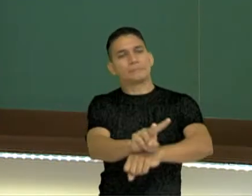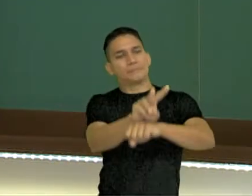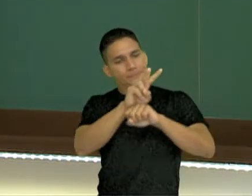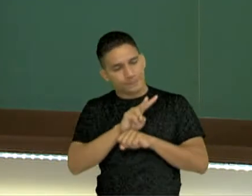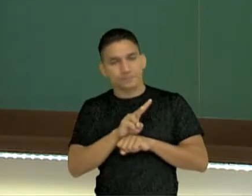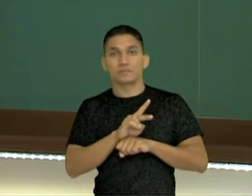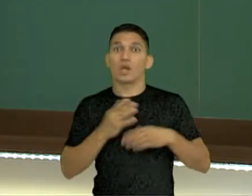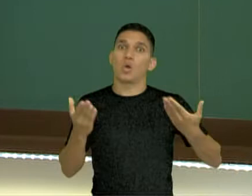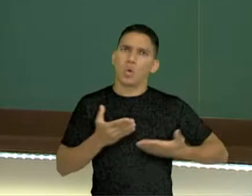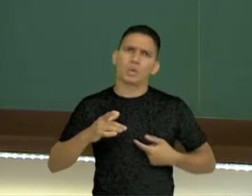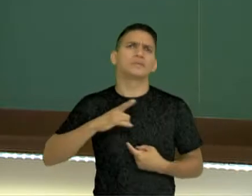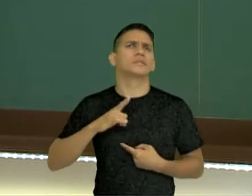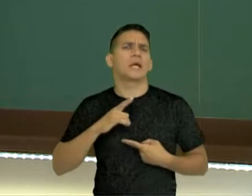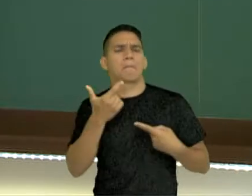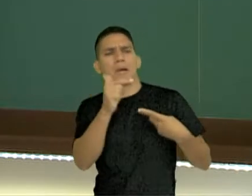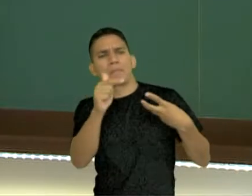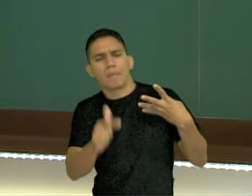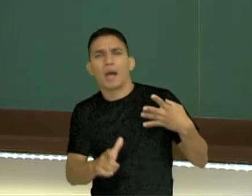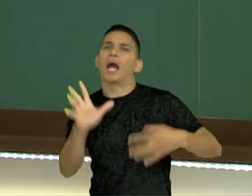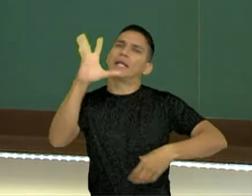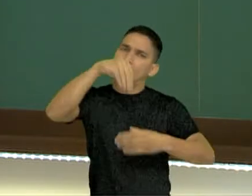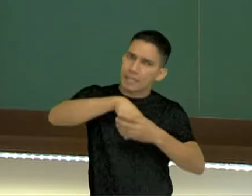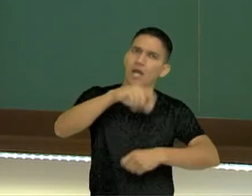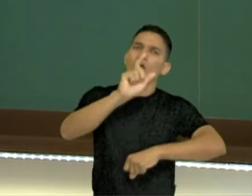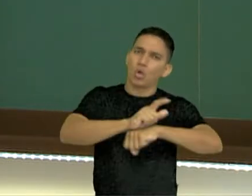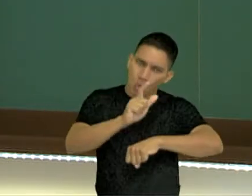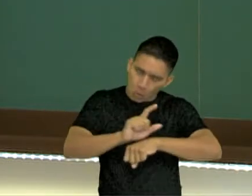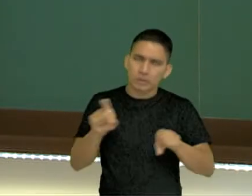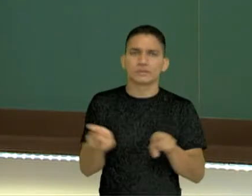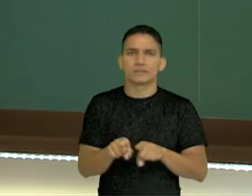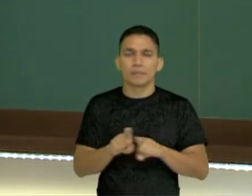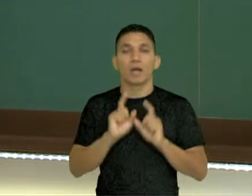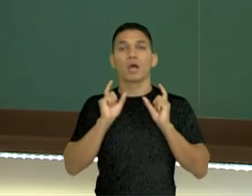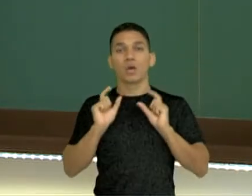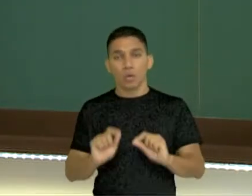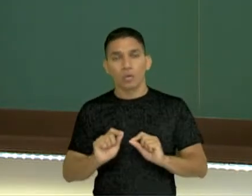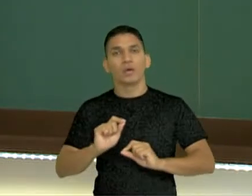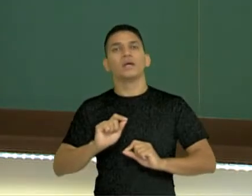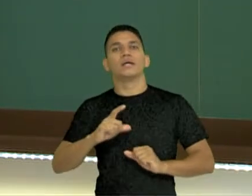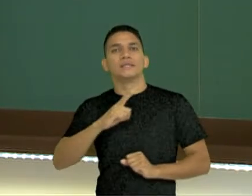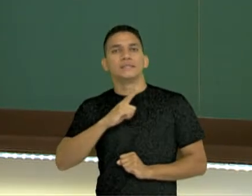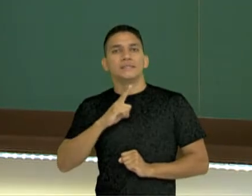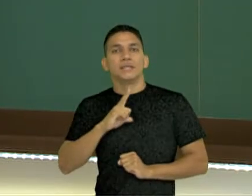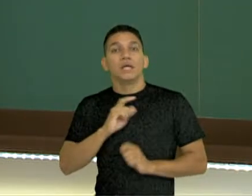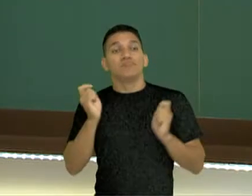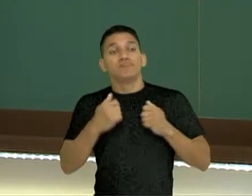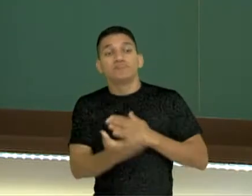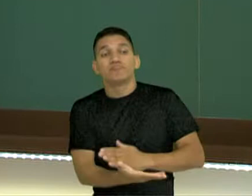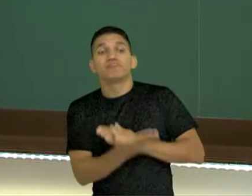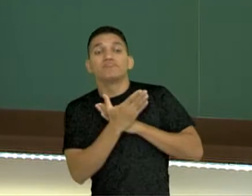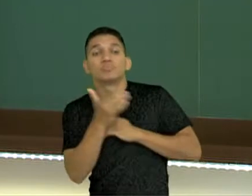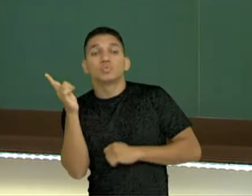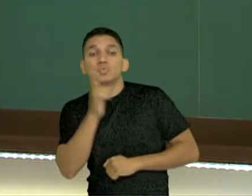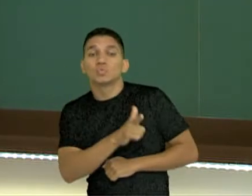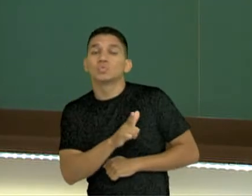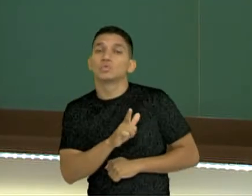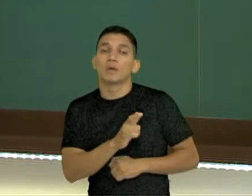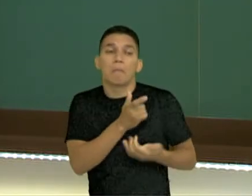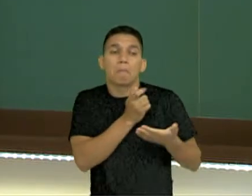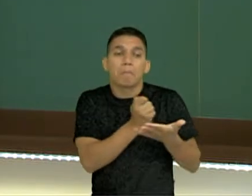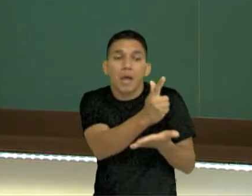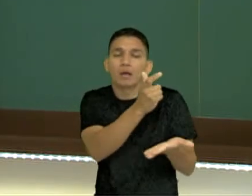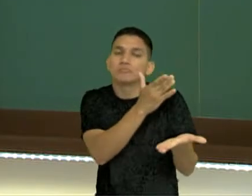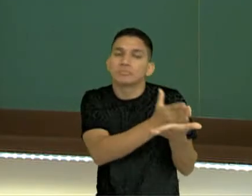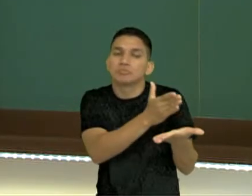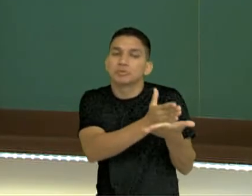hoje em dia nós temos financeiras dentro de lojas também, e que elas vão nos possibilitar financiar um